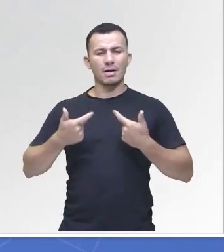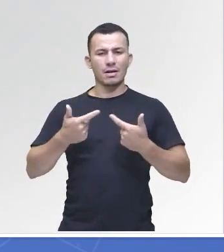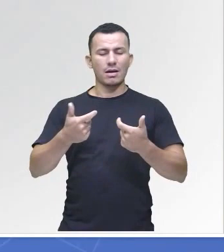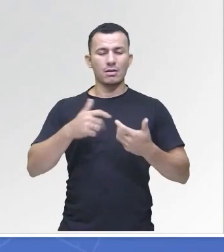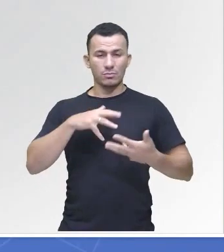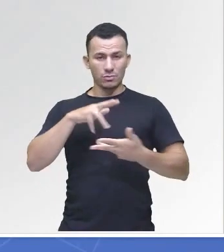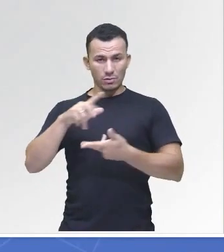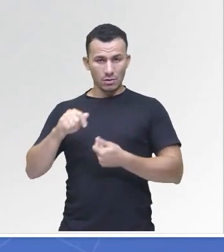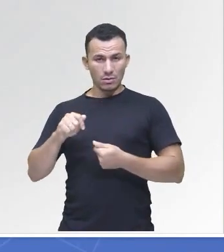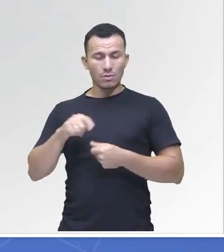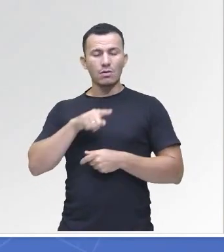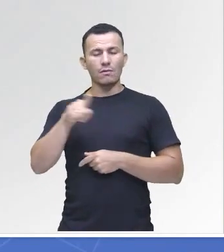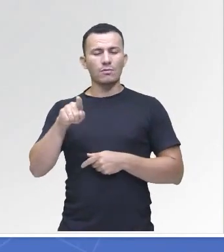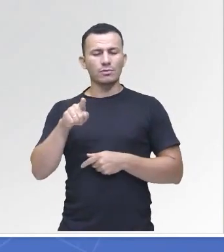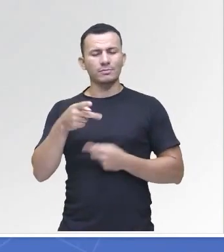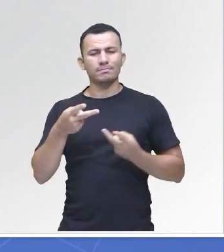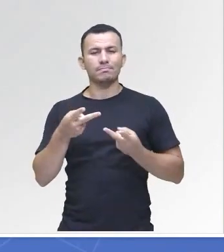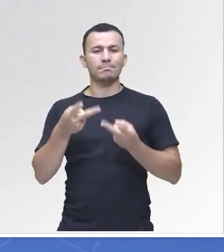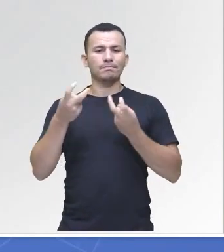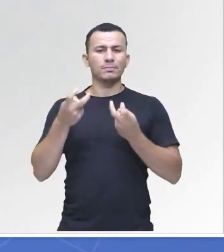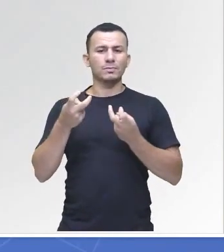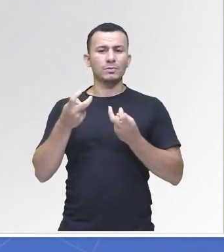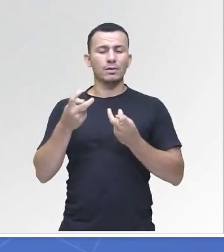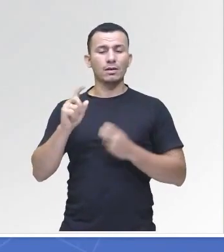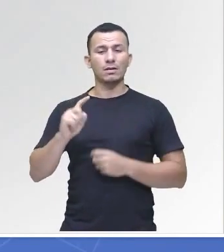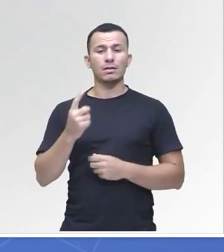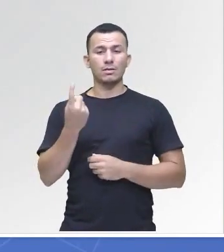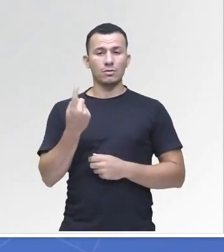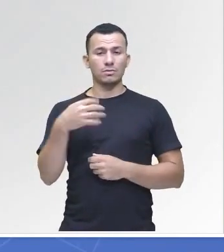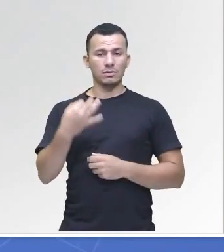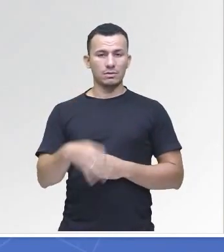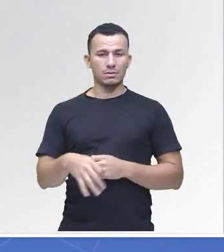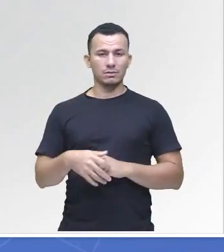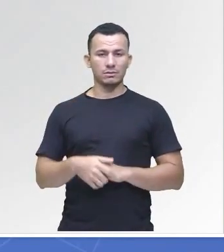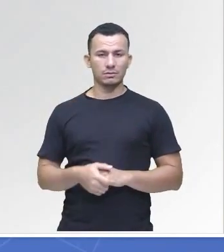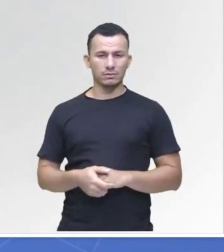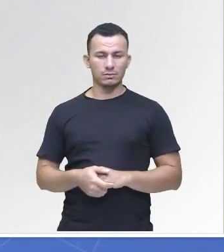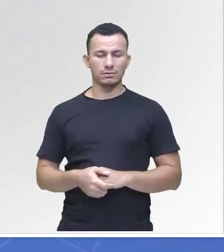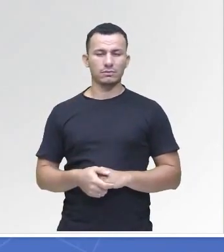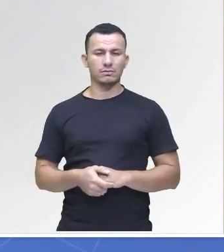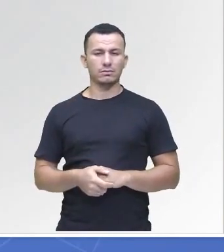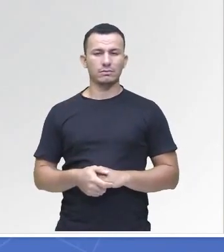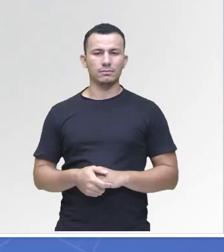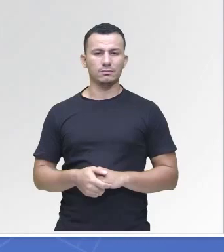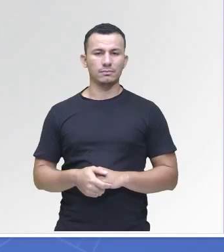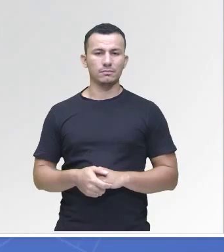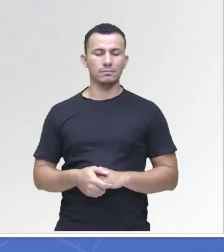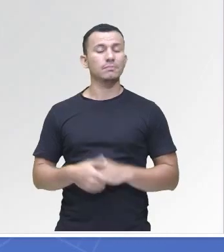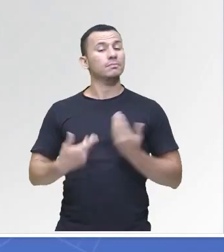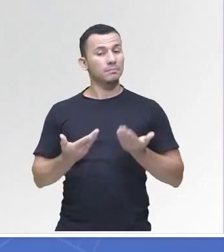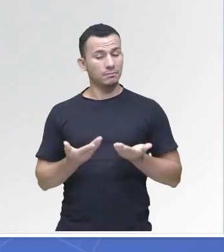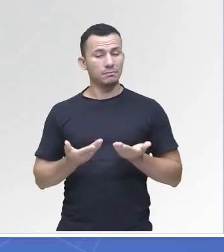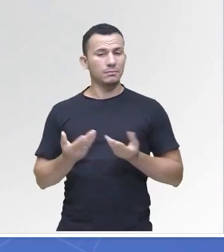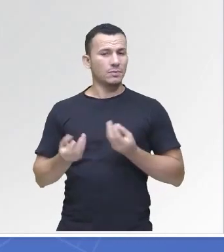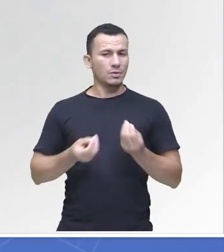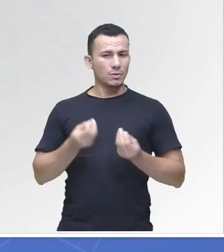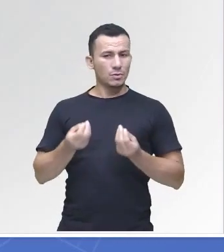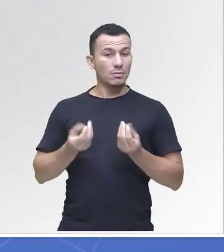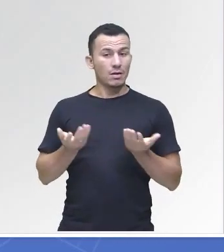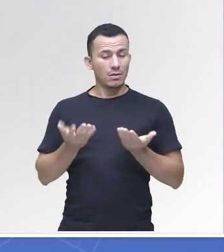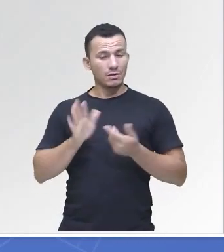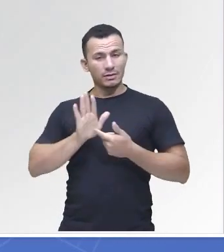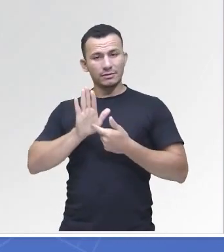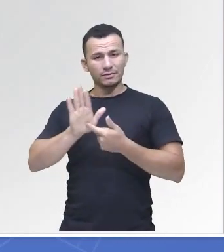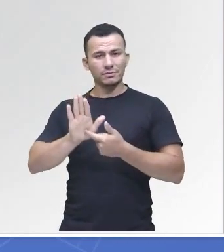De que você identifique a alternativa correta. Vamos ver aí, nesse caso da nossa questão,